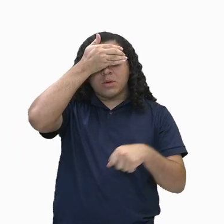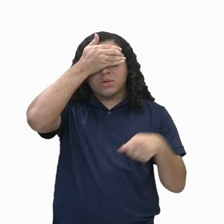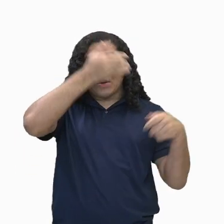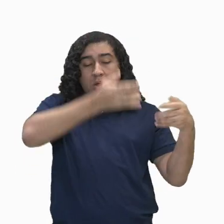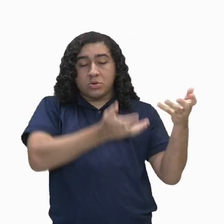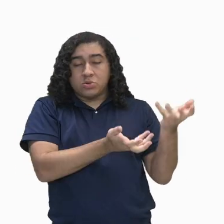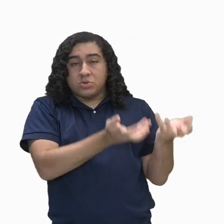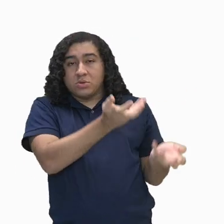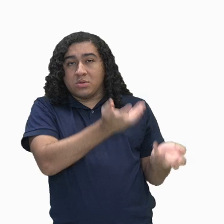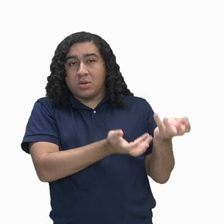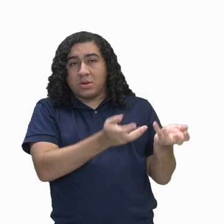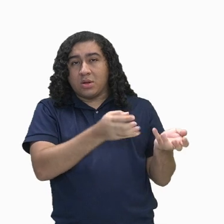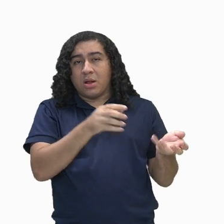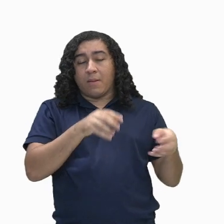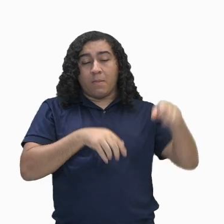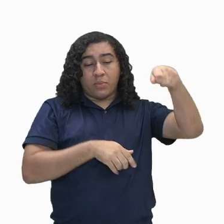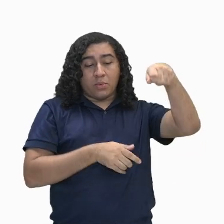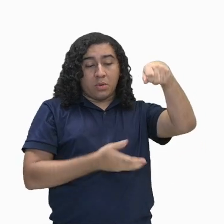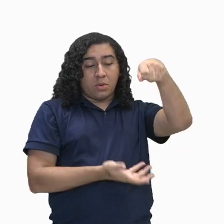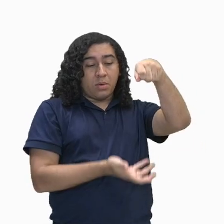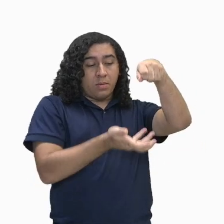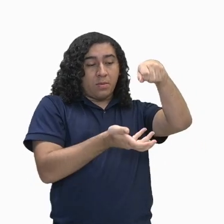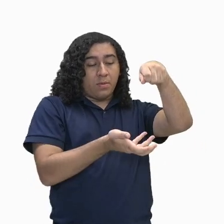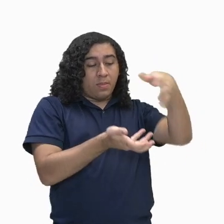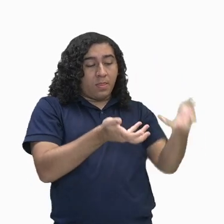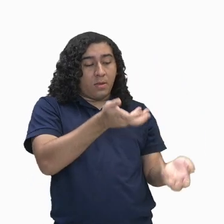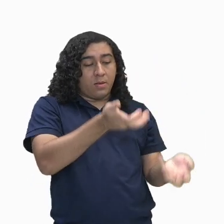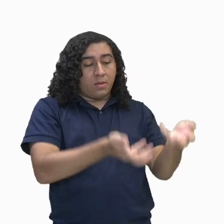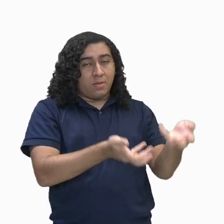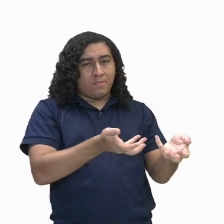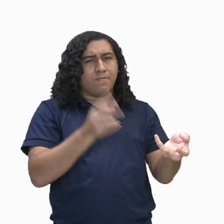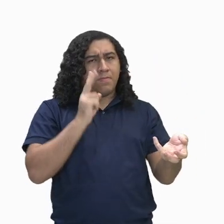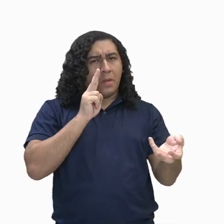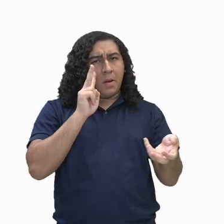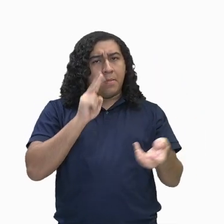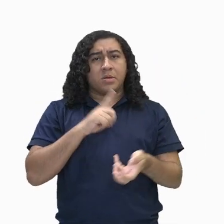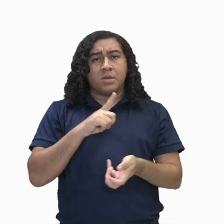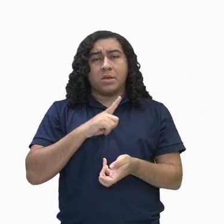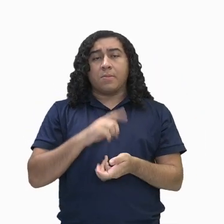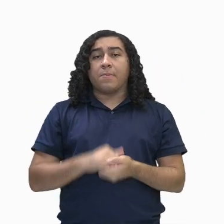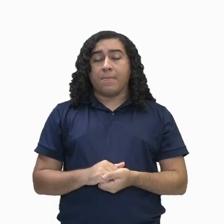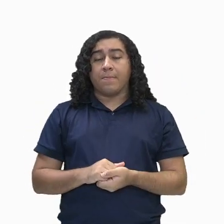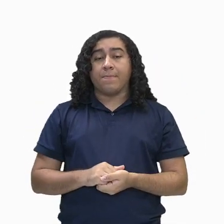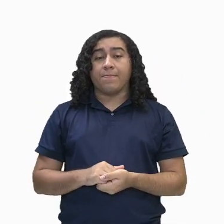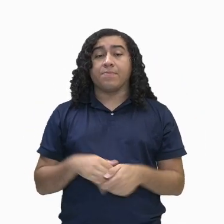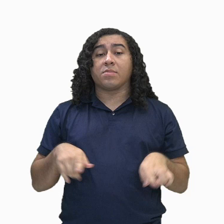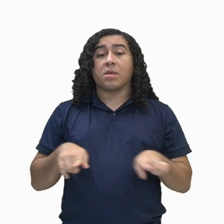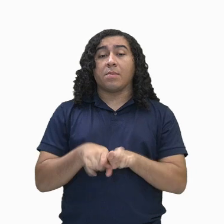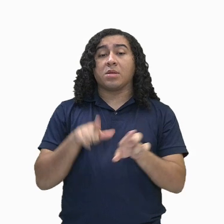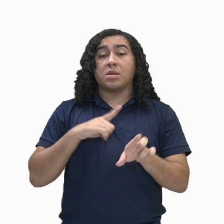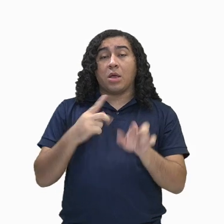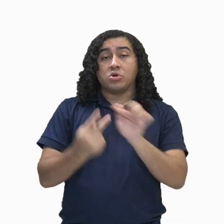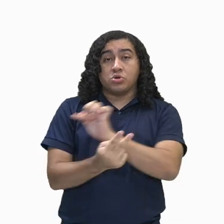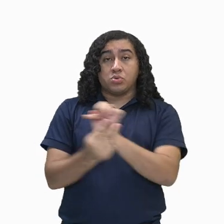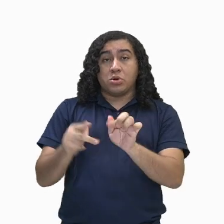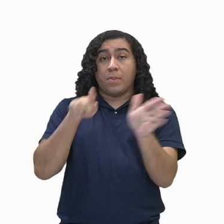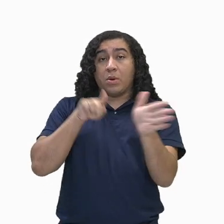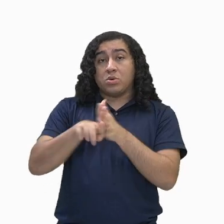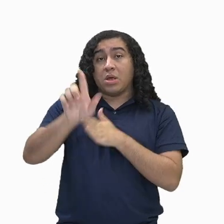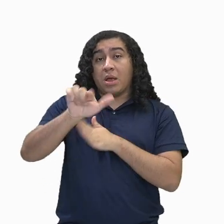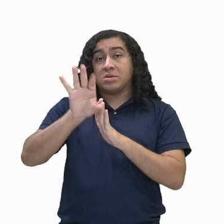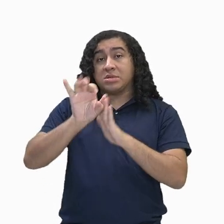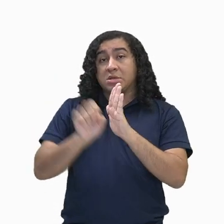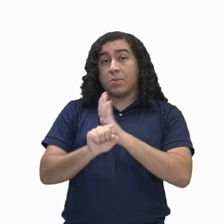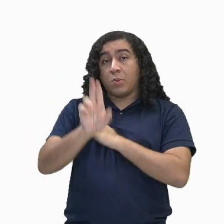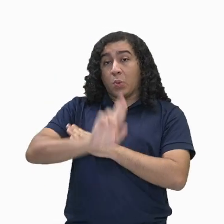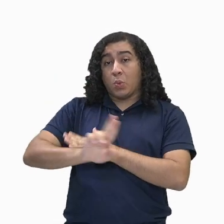podemos inferir algo em comum nessas duas perguntas. A utilização dos símbolos. Presta